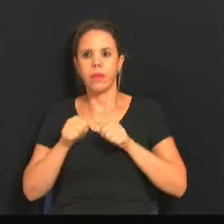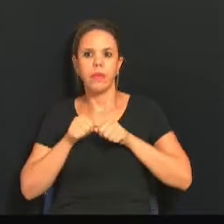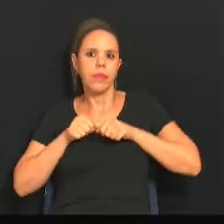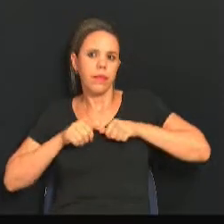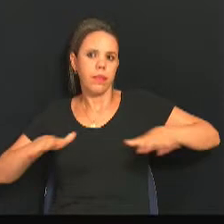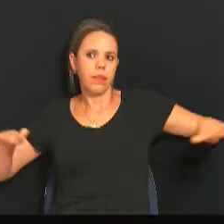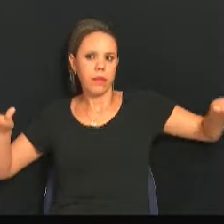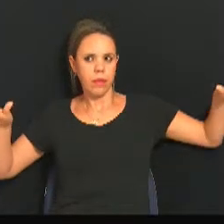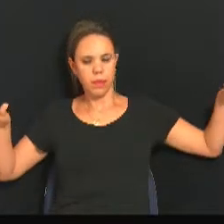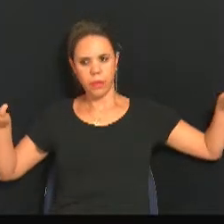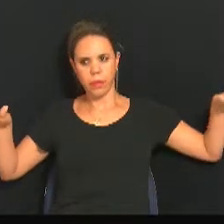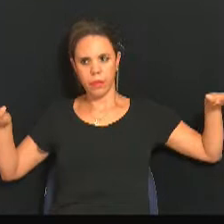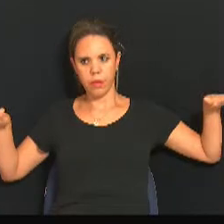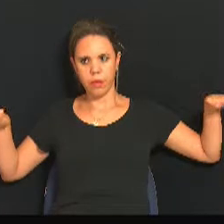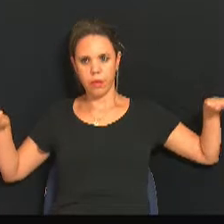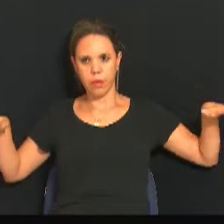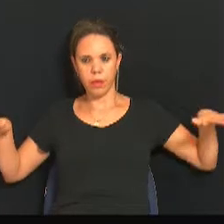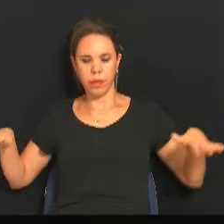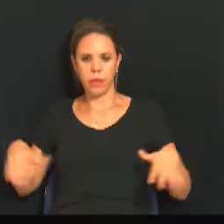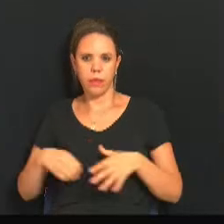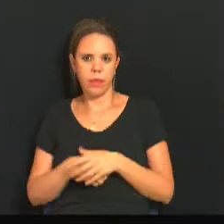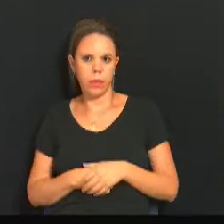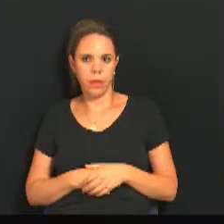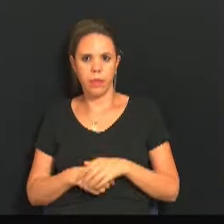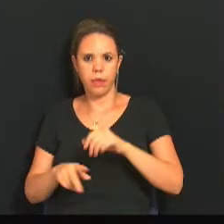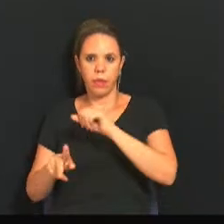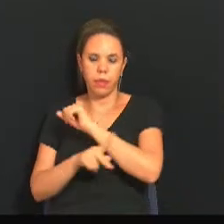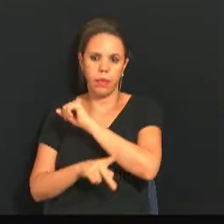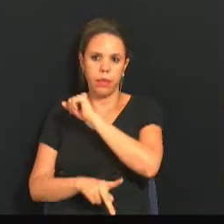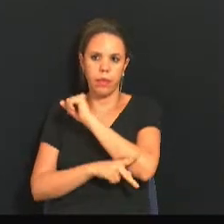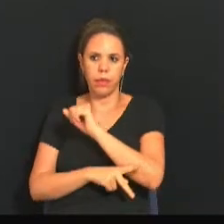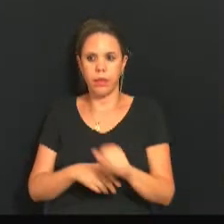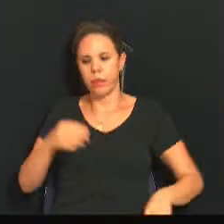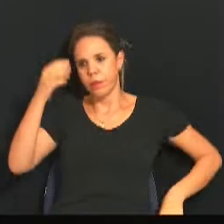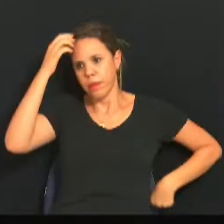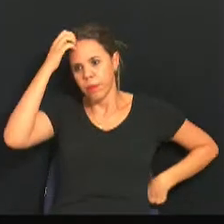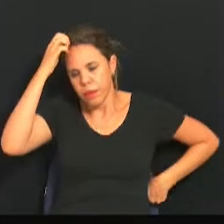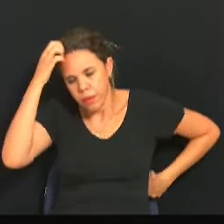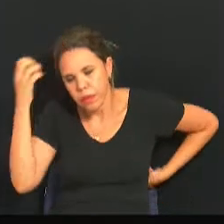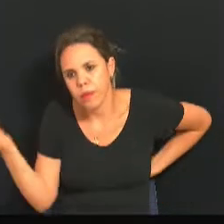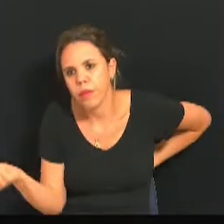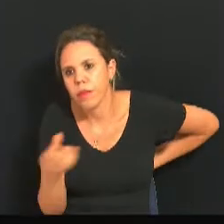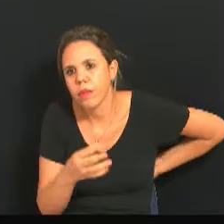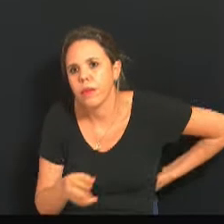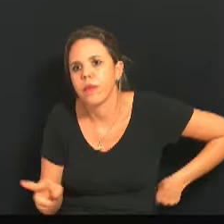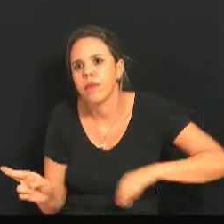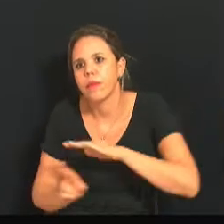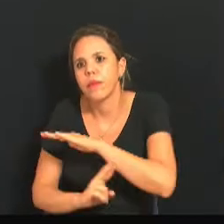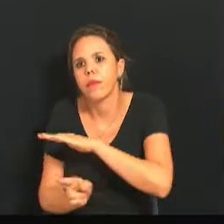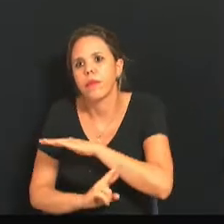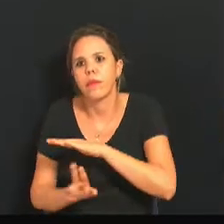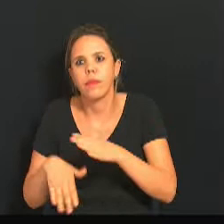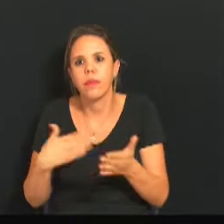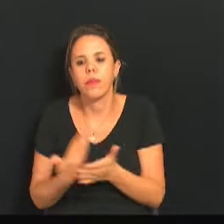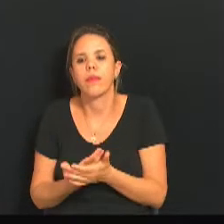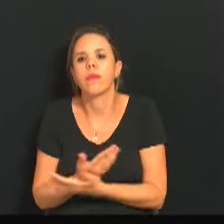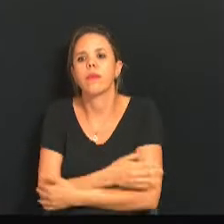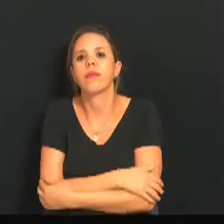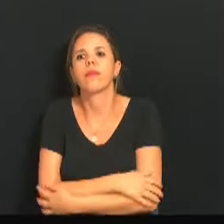desde a pouco da área Azul a nova rodoviária né até o